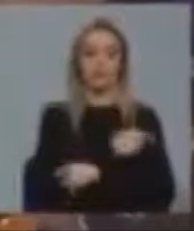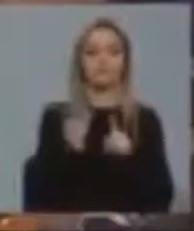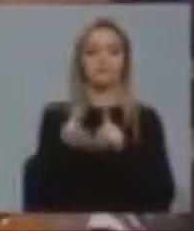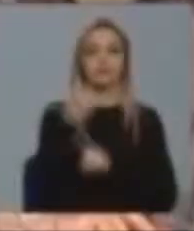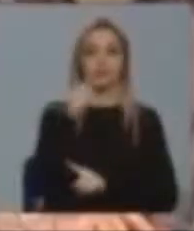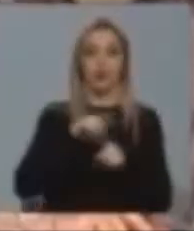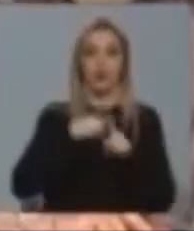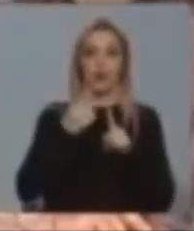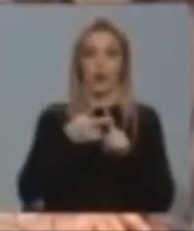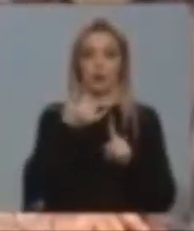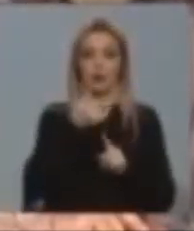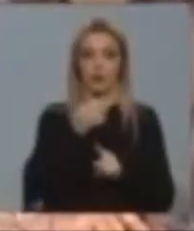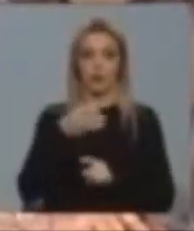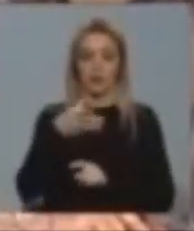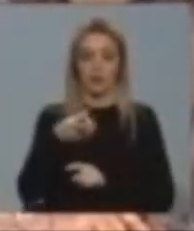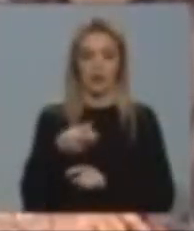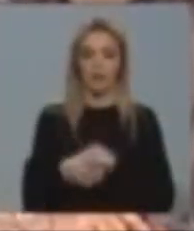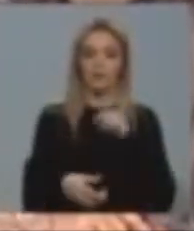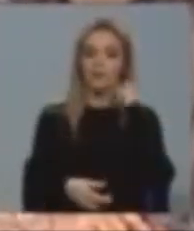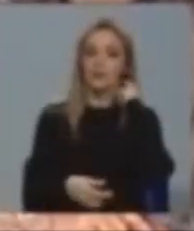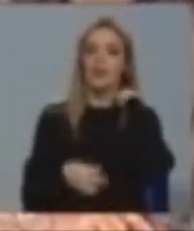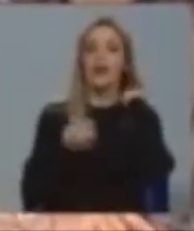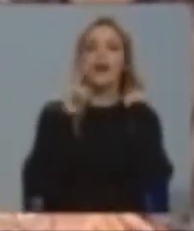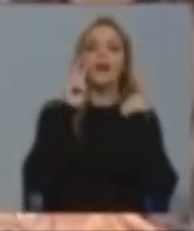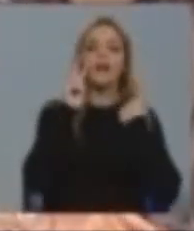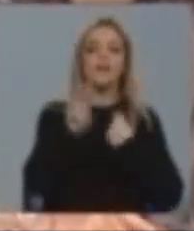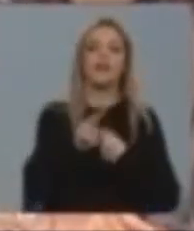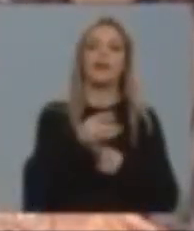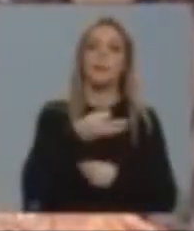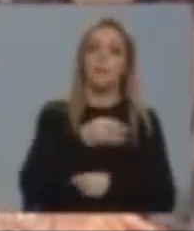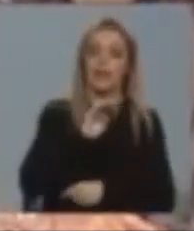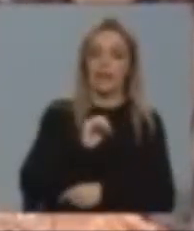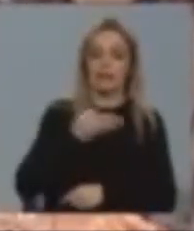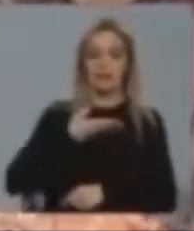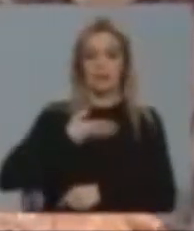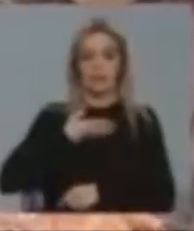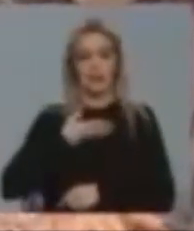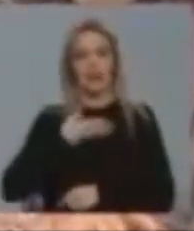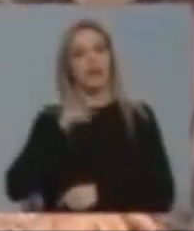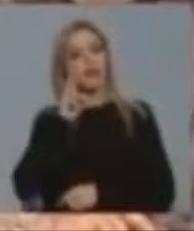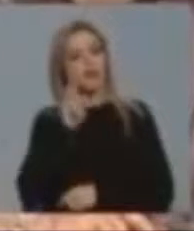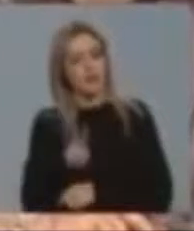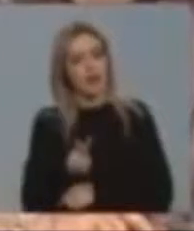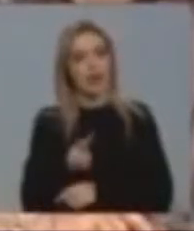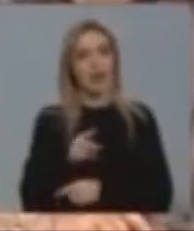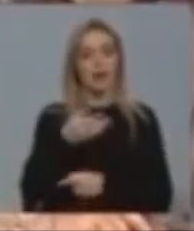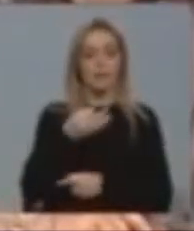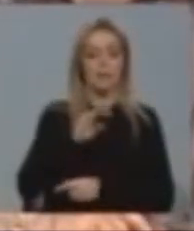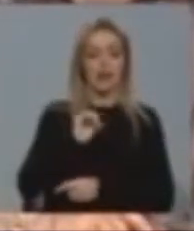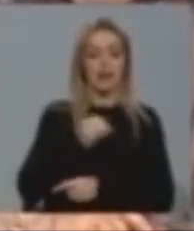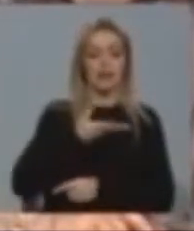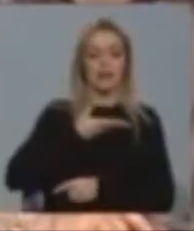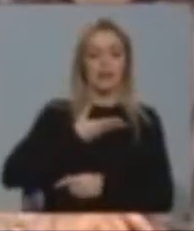2019. Olhem para o PSD. O PSD está a cair aos bocados.